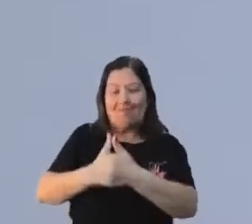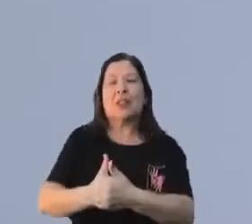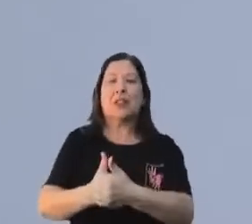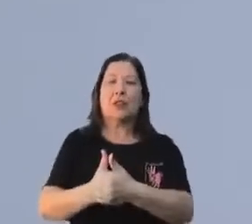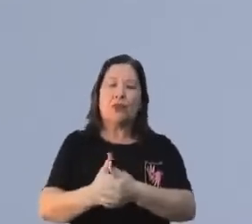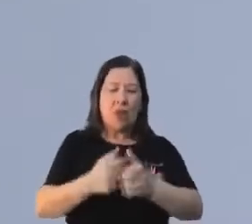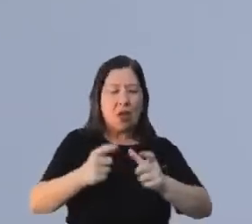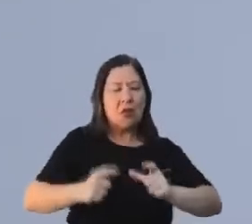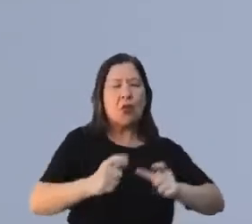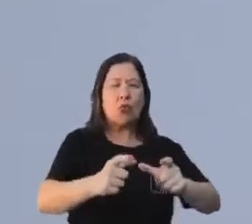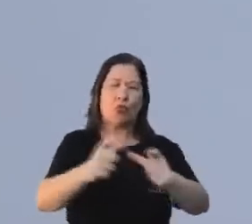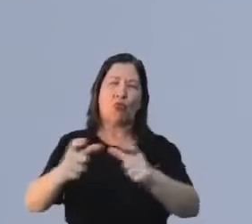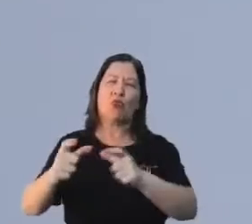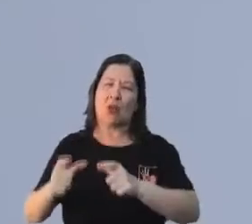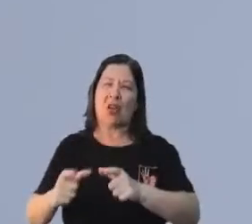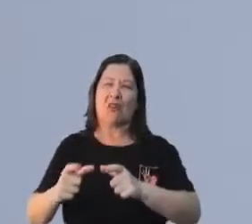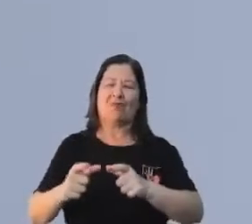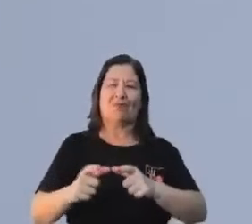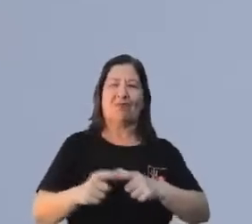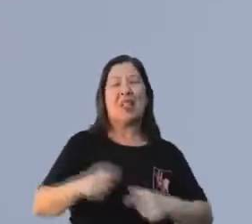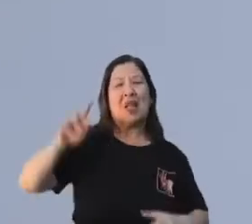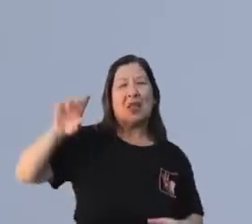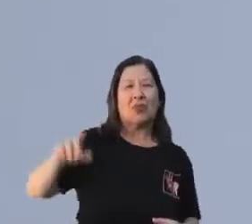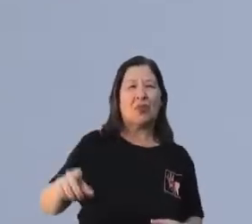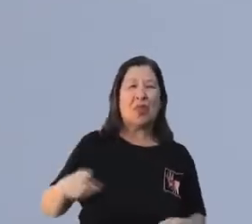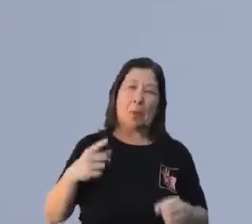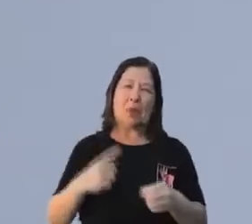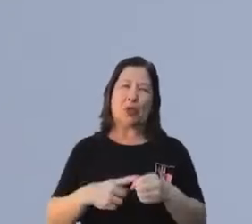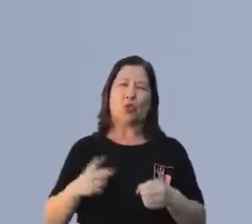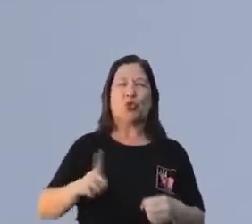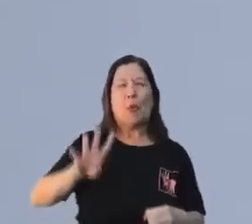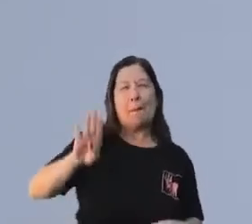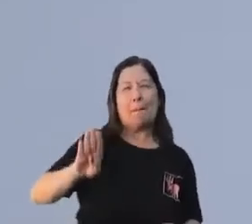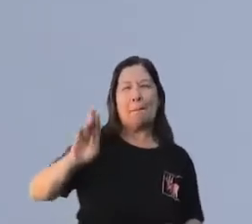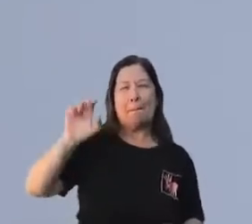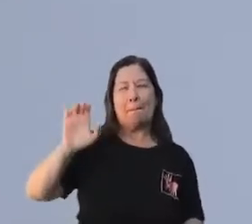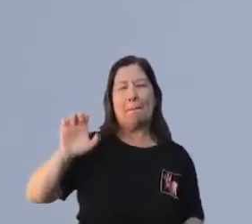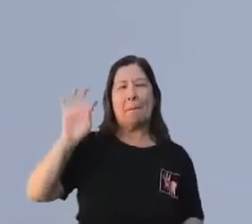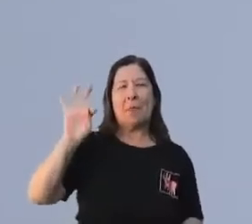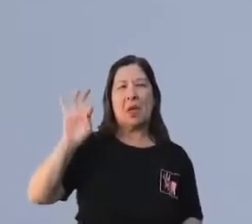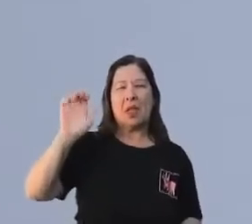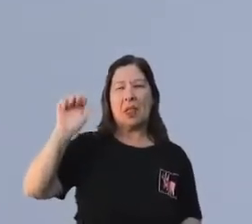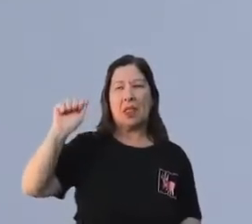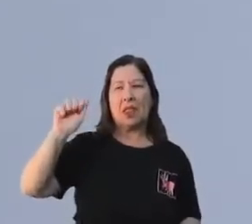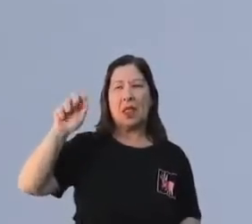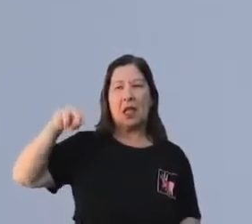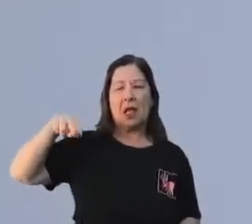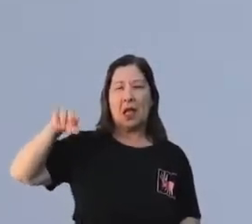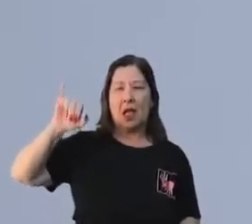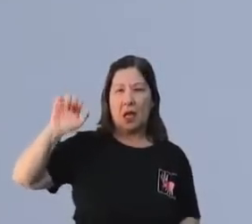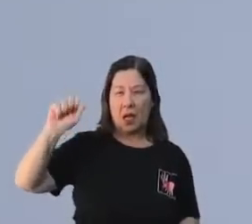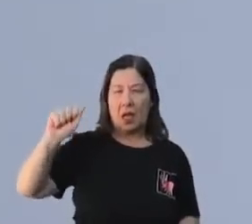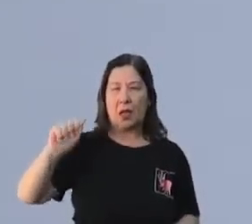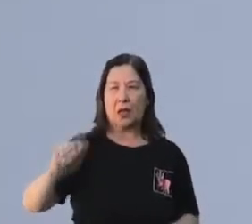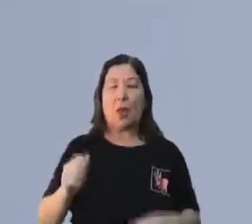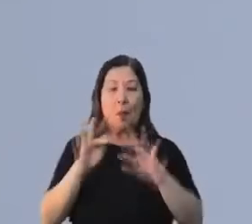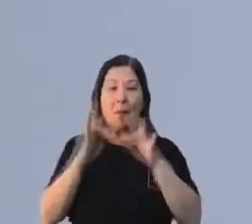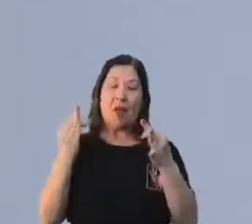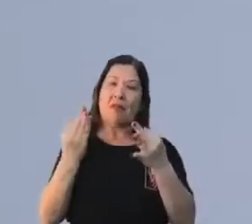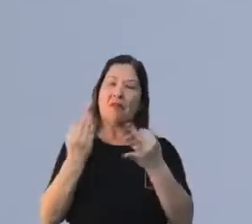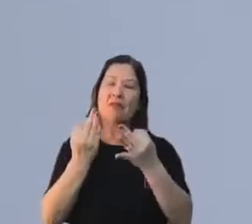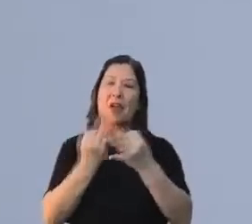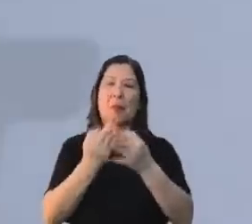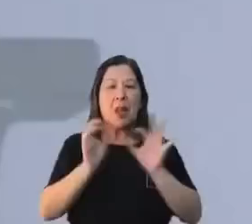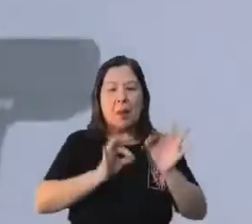pequena aldeia da Betânia, uma família preparava uma festa para Jesus. E Jesus continua